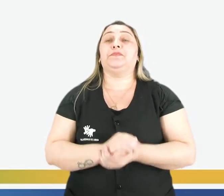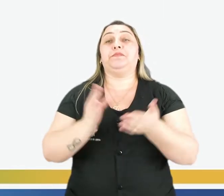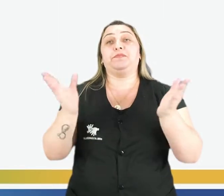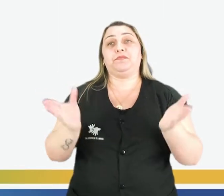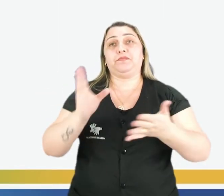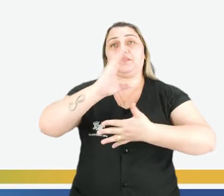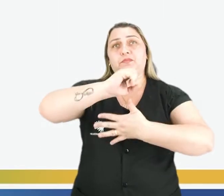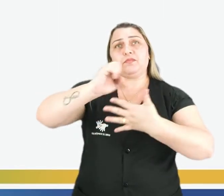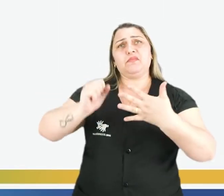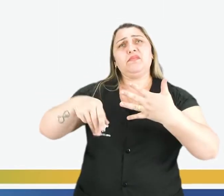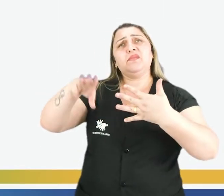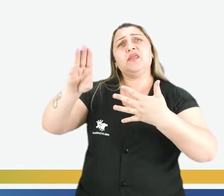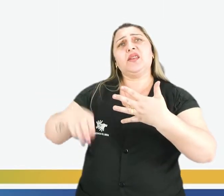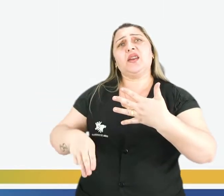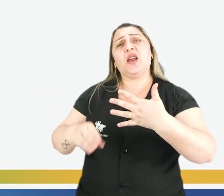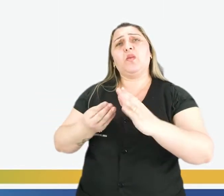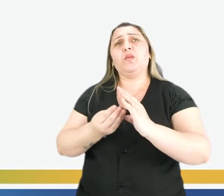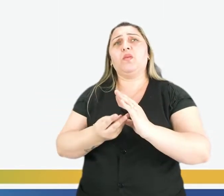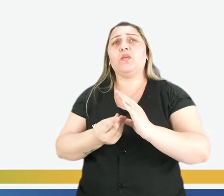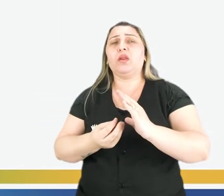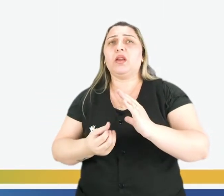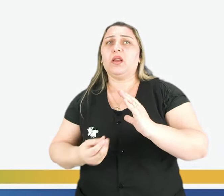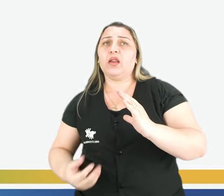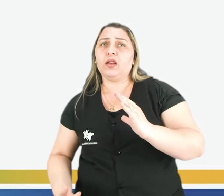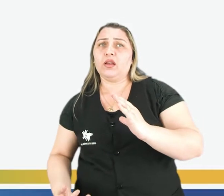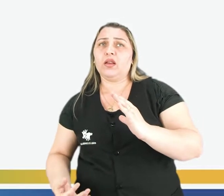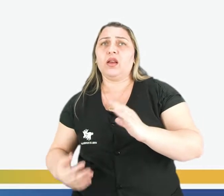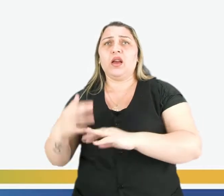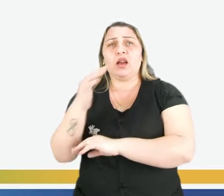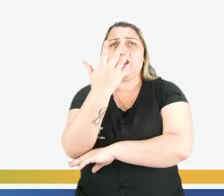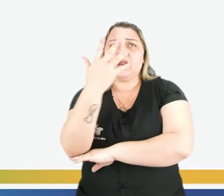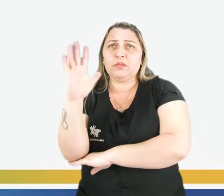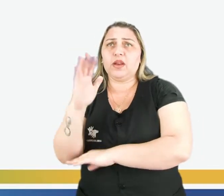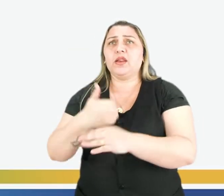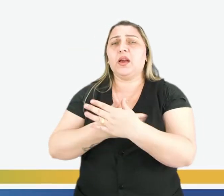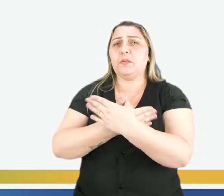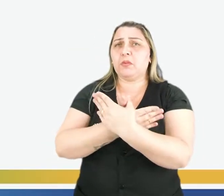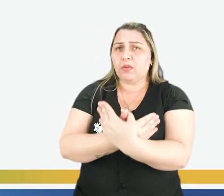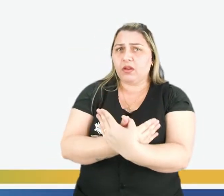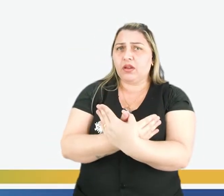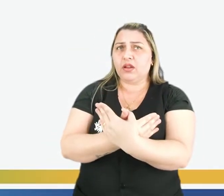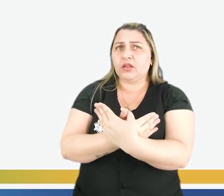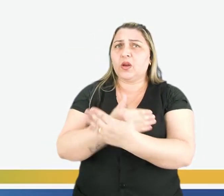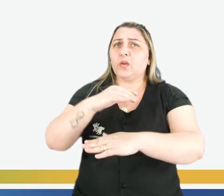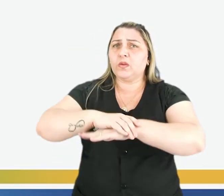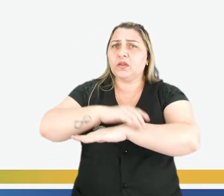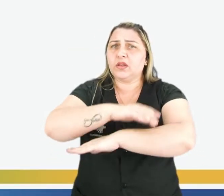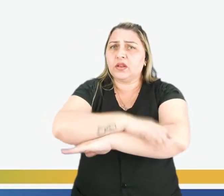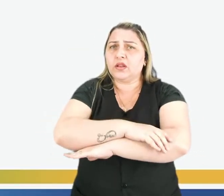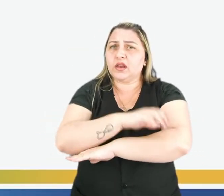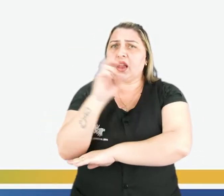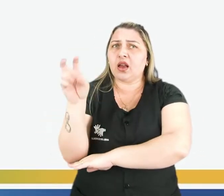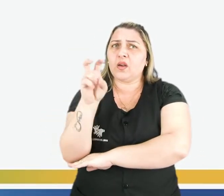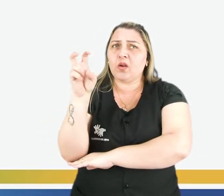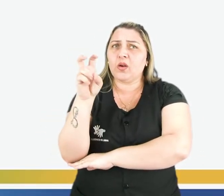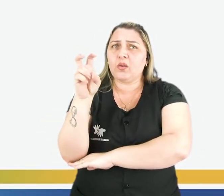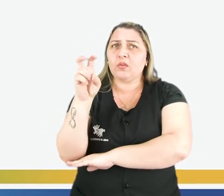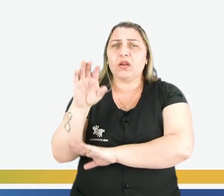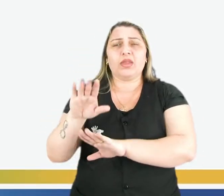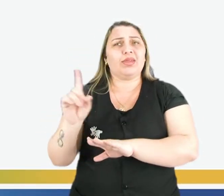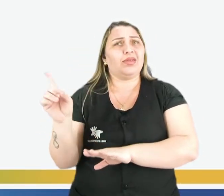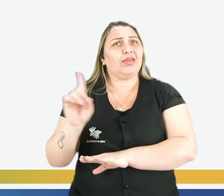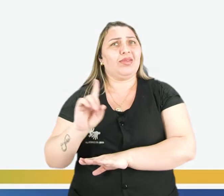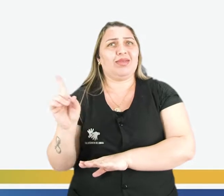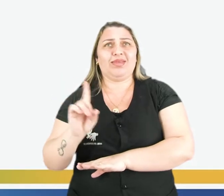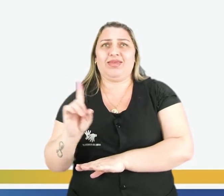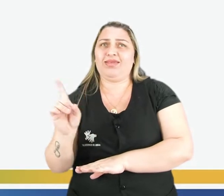Nesta cadeia, quem são os decompositores? São as plantas, a borboleta, o sapo, a cobra?